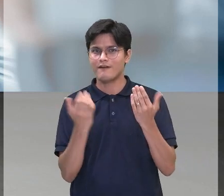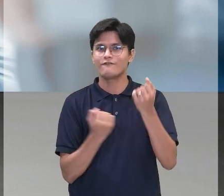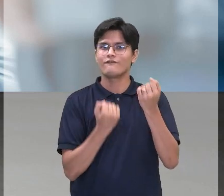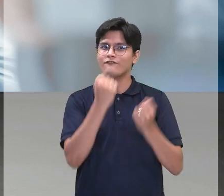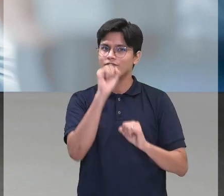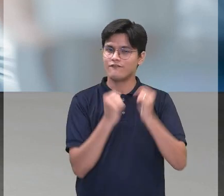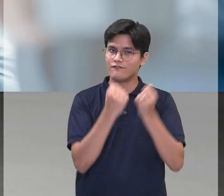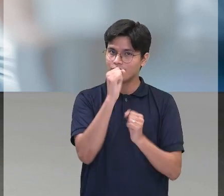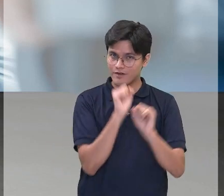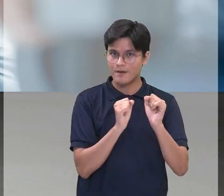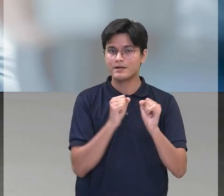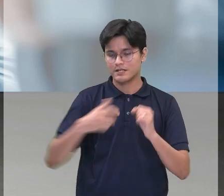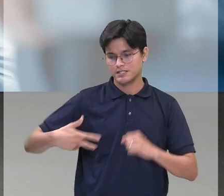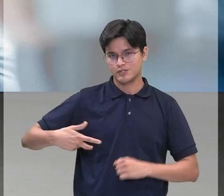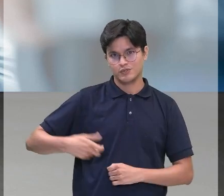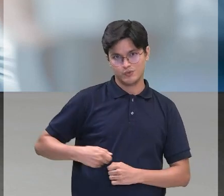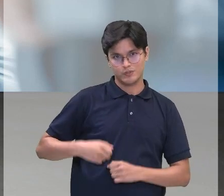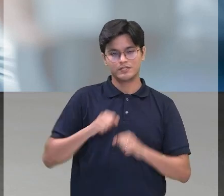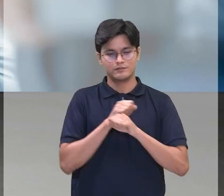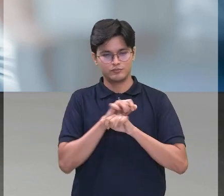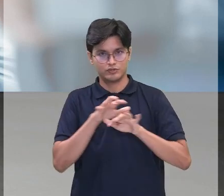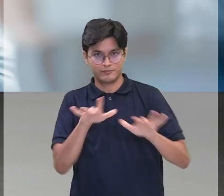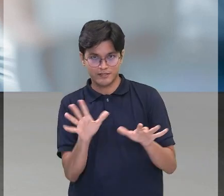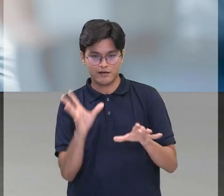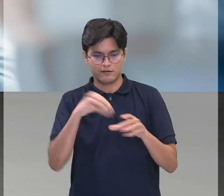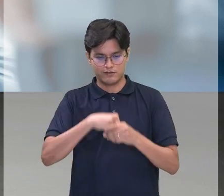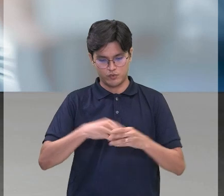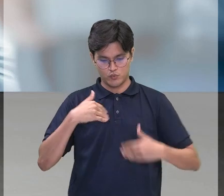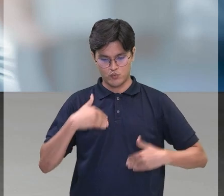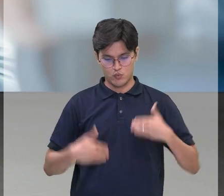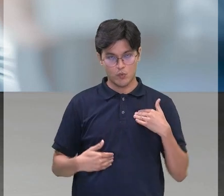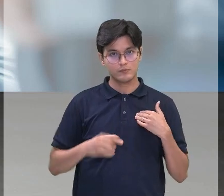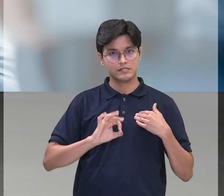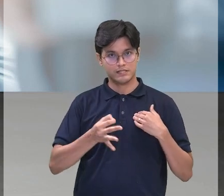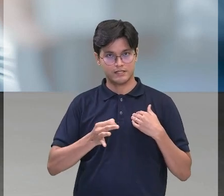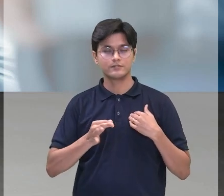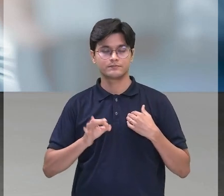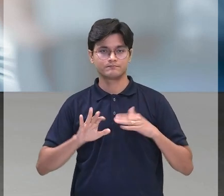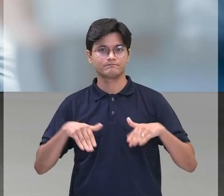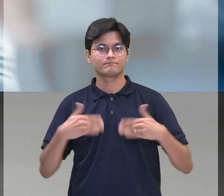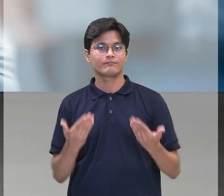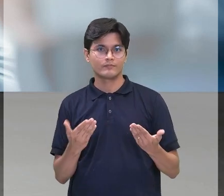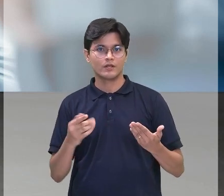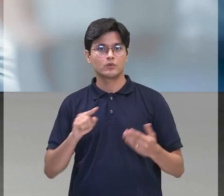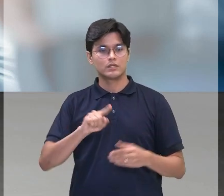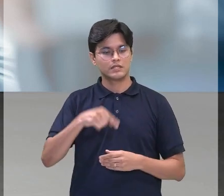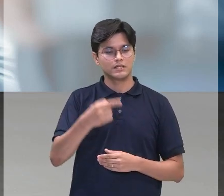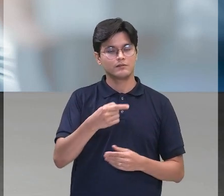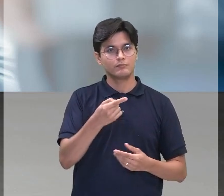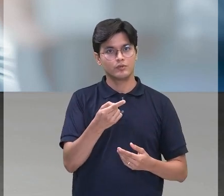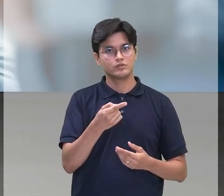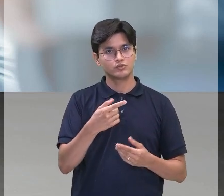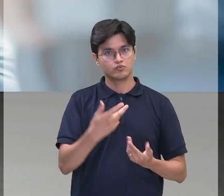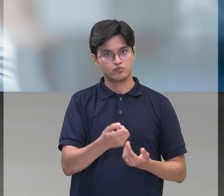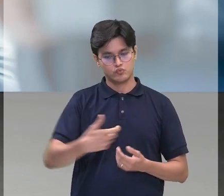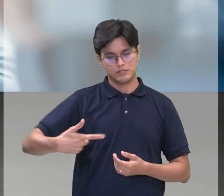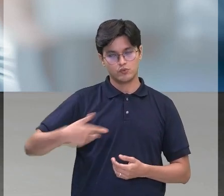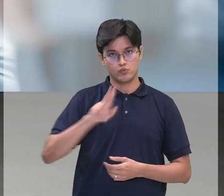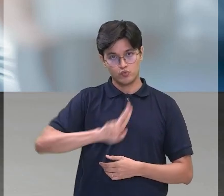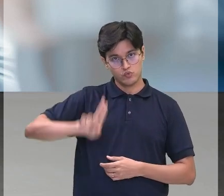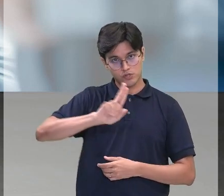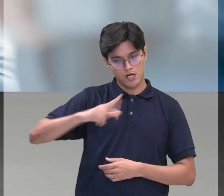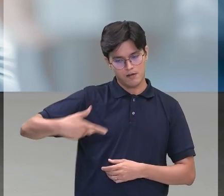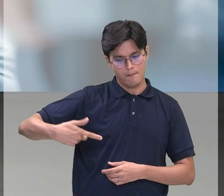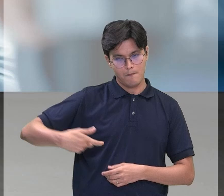a insulina vai se multiplicando, né? E depois ela é retirada para ser utilizada nessas situações. Tá? Então, aqui a